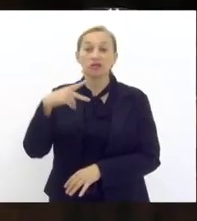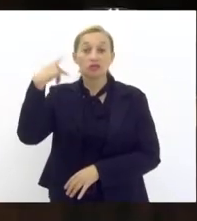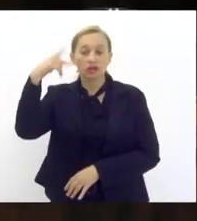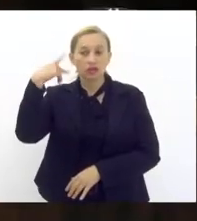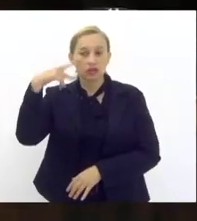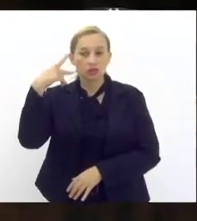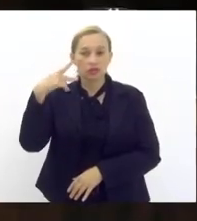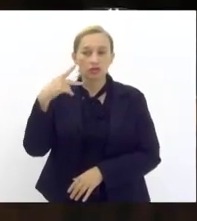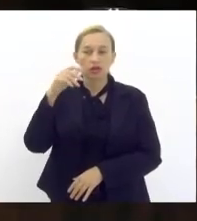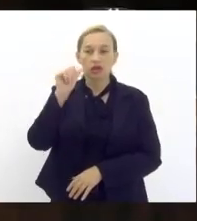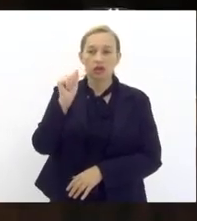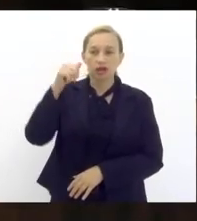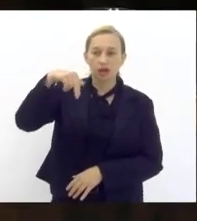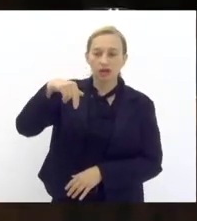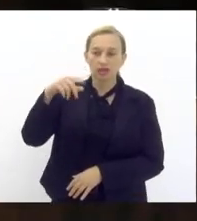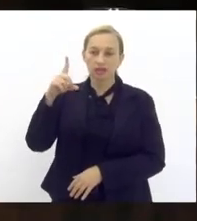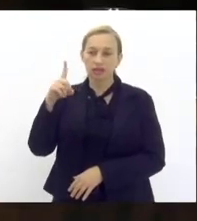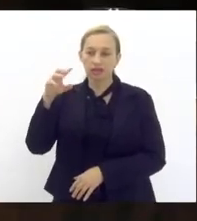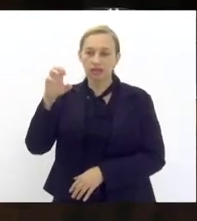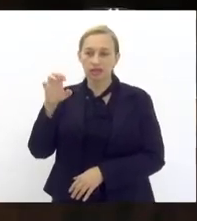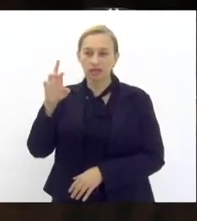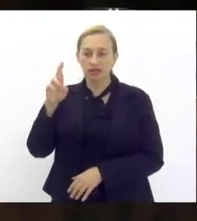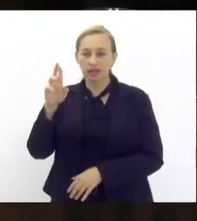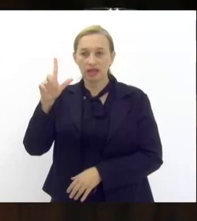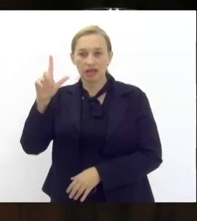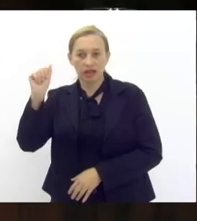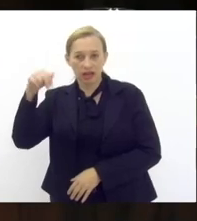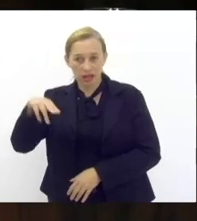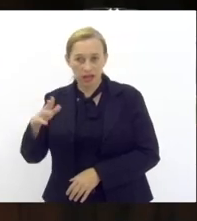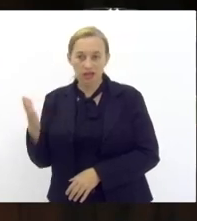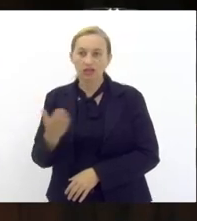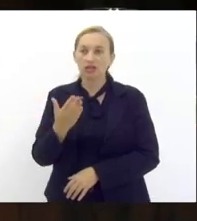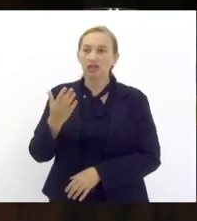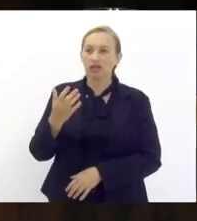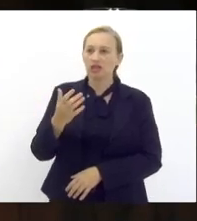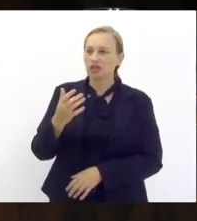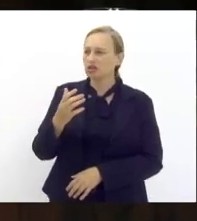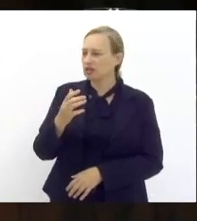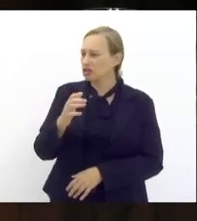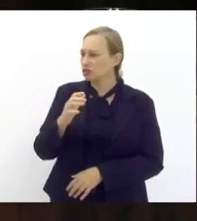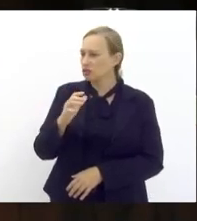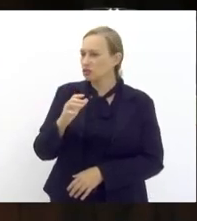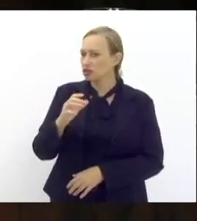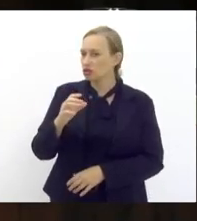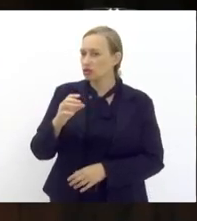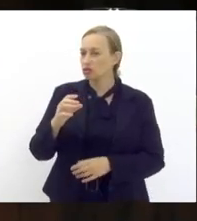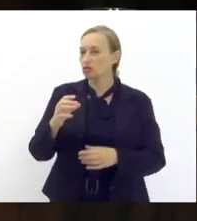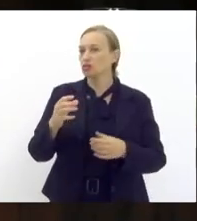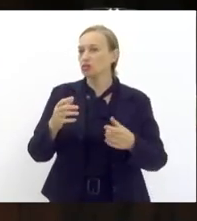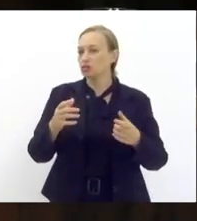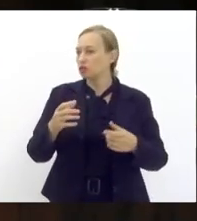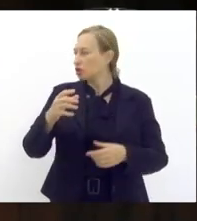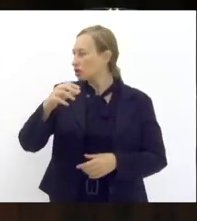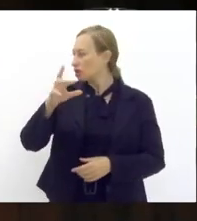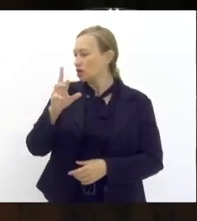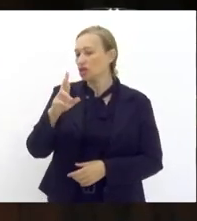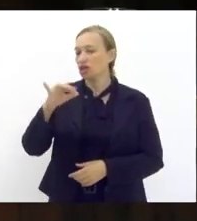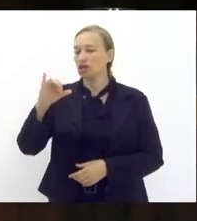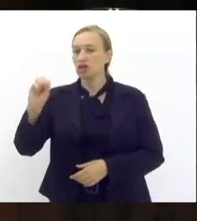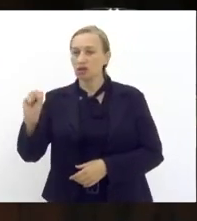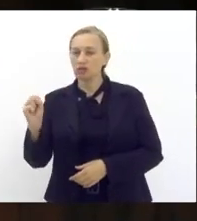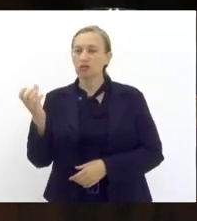vereador Anderlan, que é o vereador de Rio das Ostras, do PSD de Rio das Ostras. Seja bem-vindo,